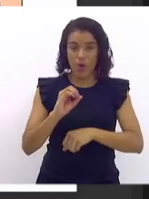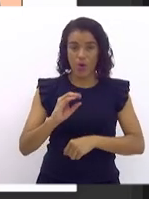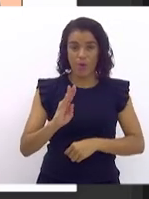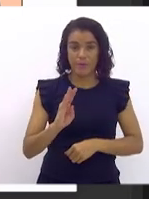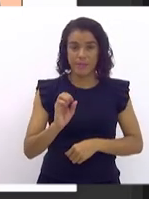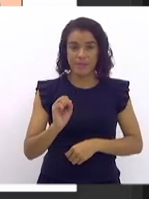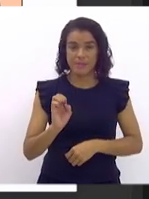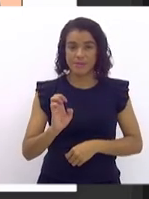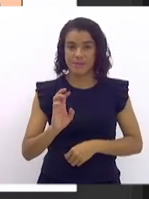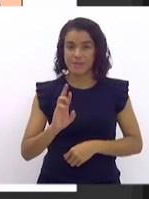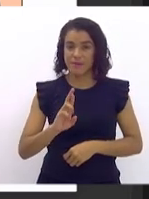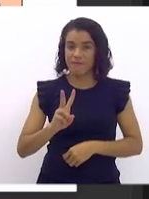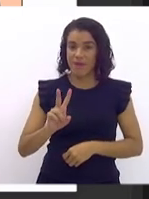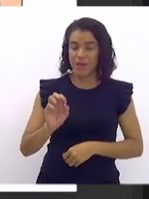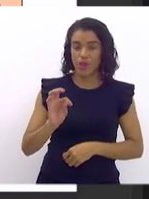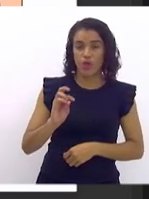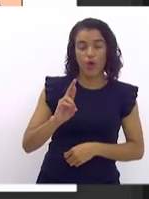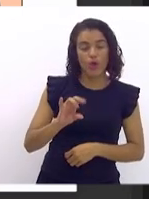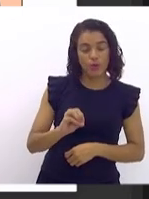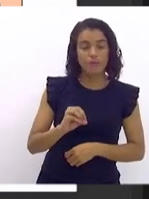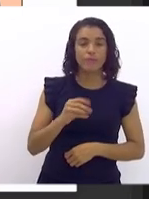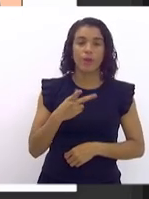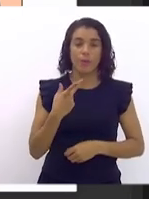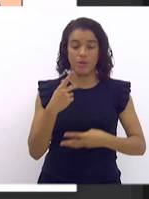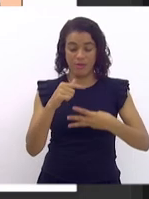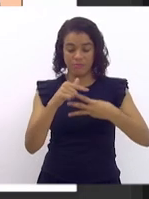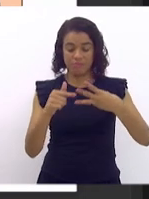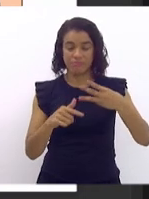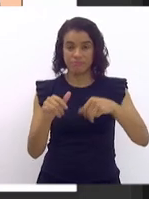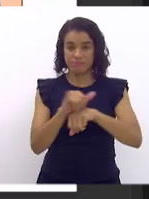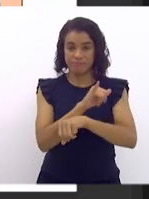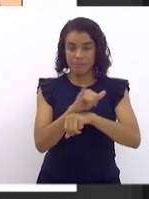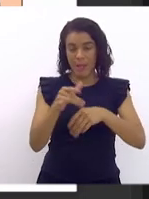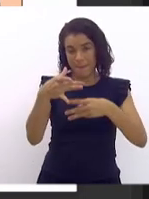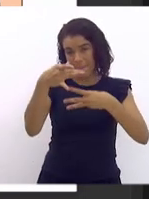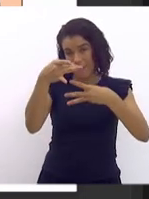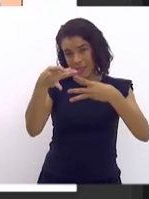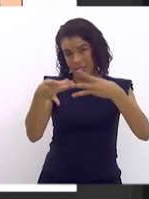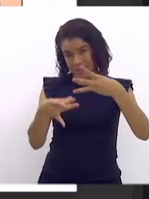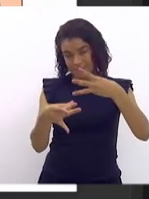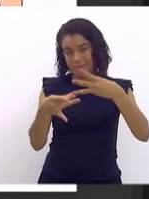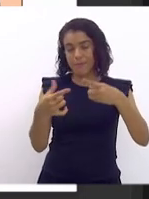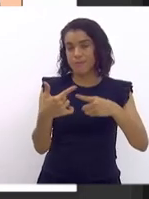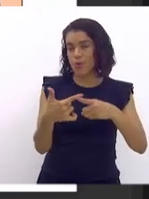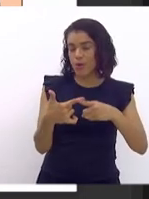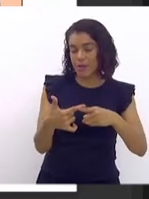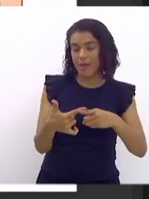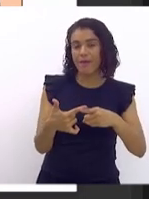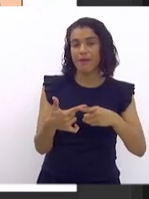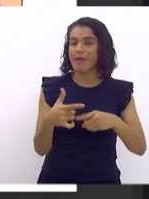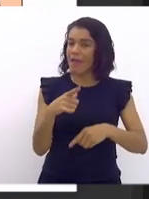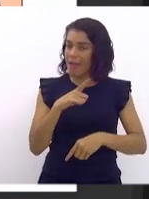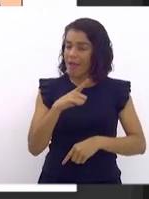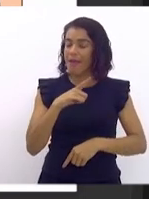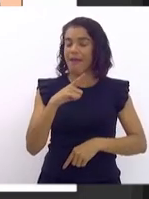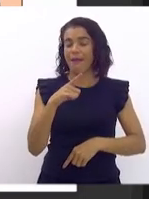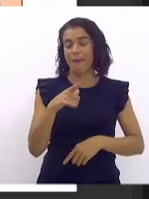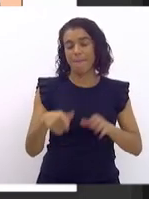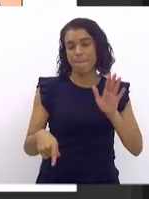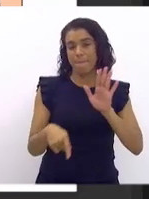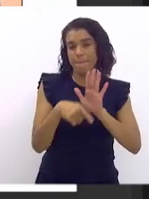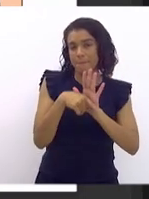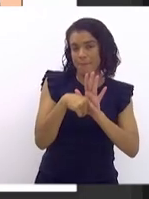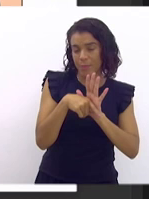cor diferente três dessas ações que estão em andamento, para detalhar um pouco mais para vocês, porque eu acho que são produtos do